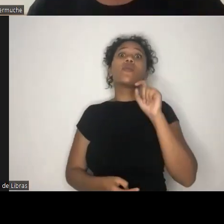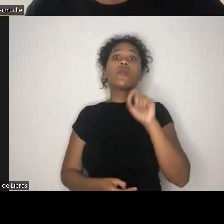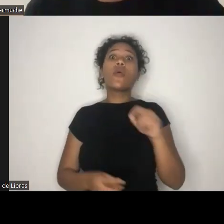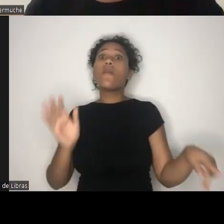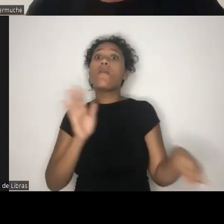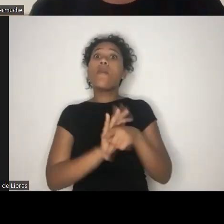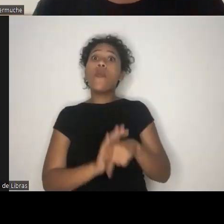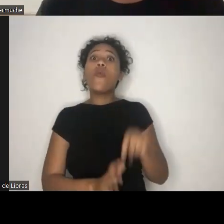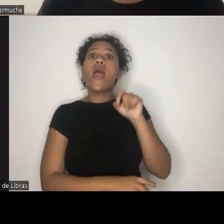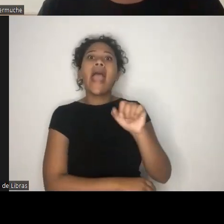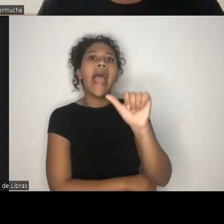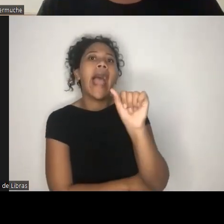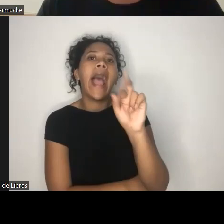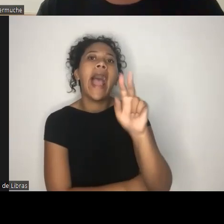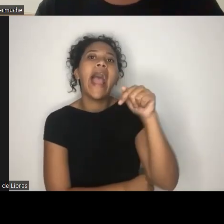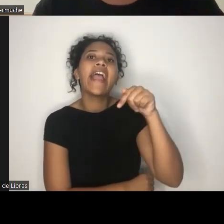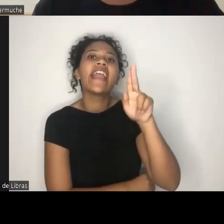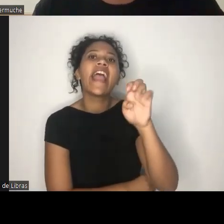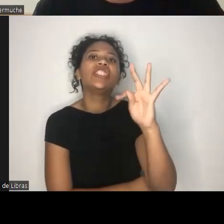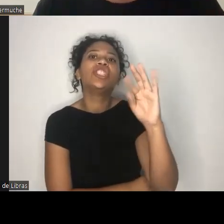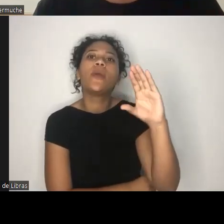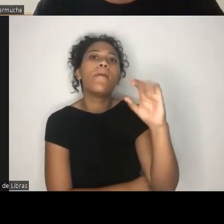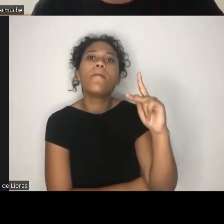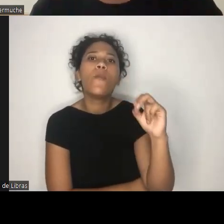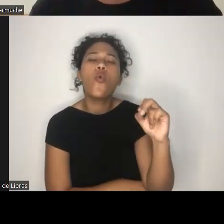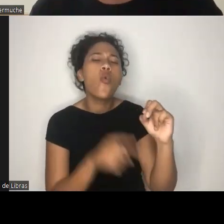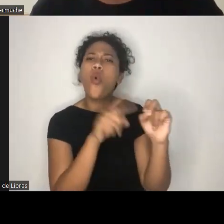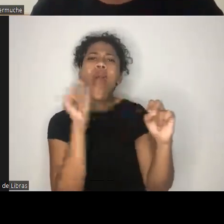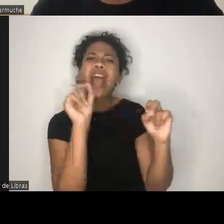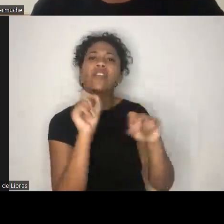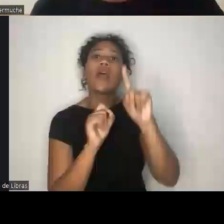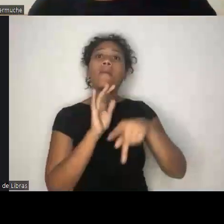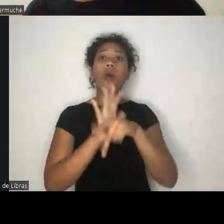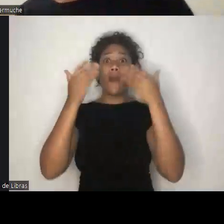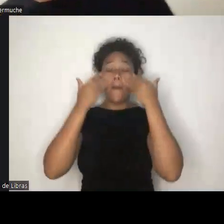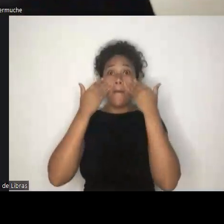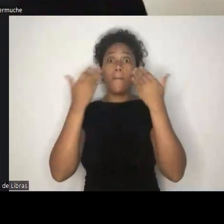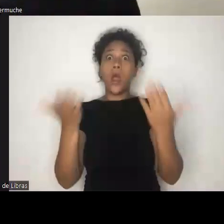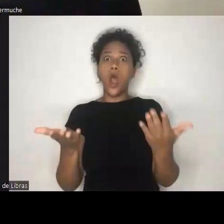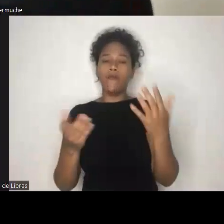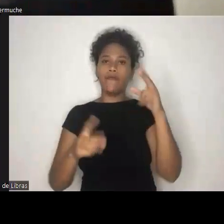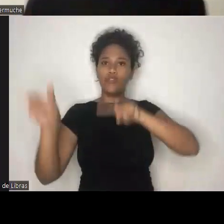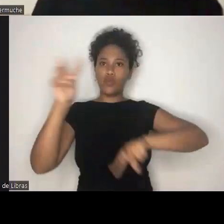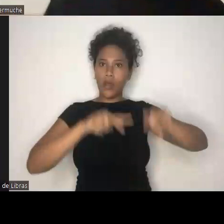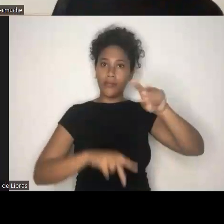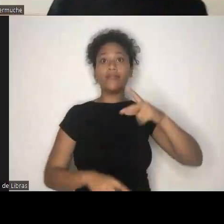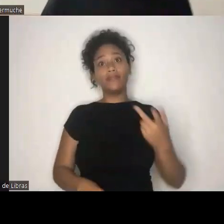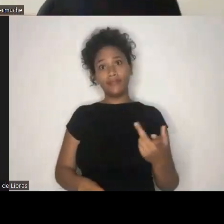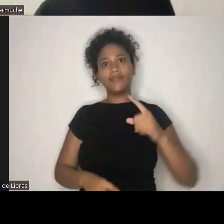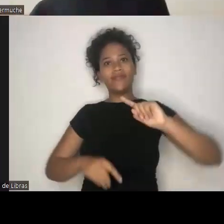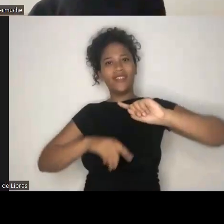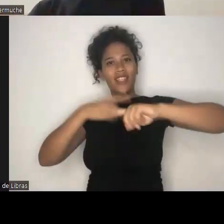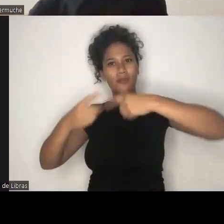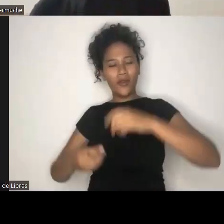arquétipo um arquétipo de criação da beleza é do impacto visual aí eu depois da